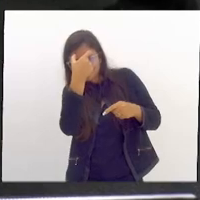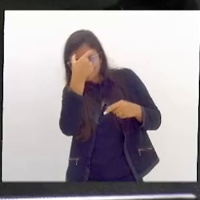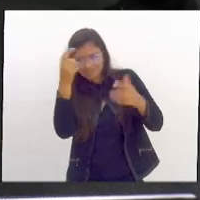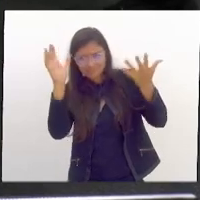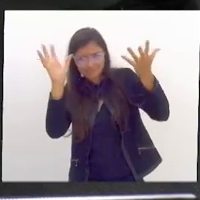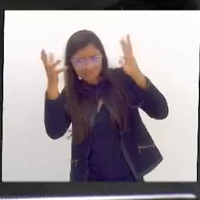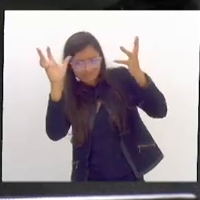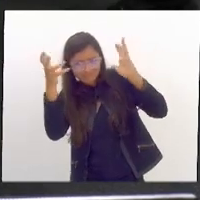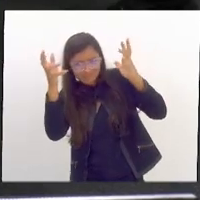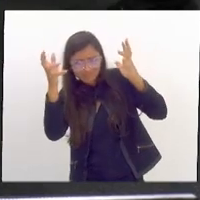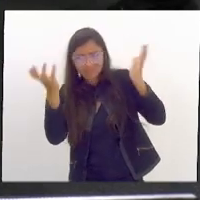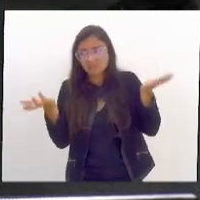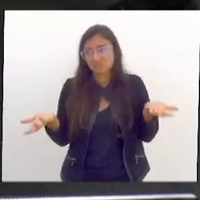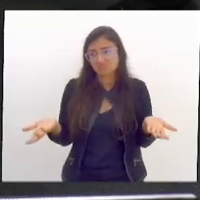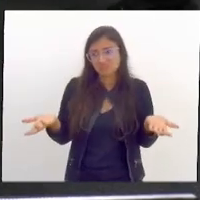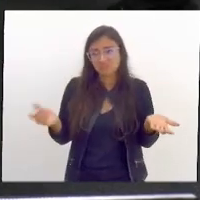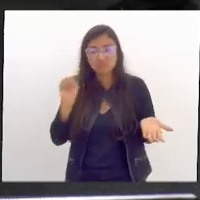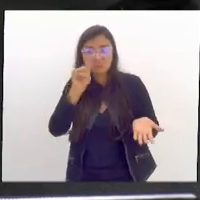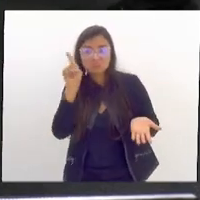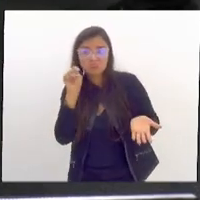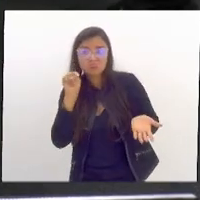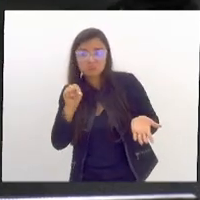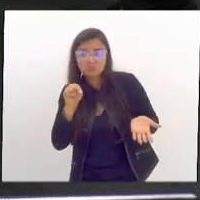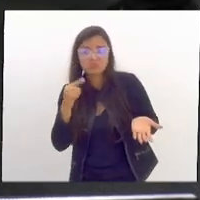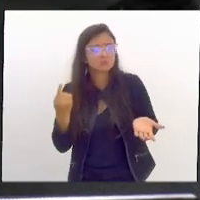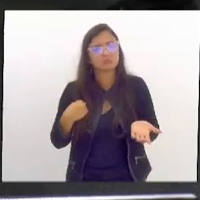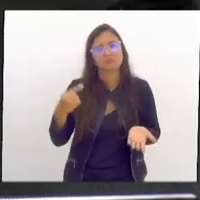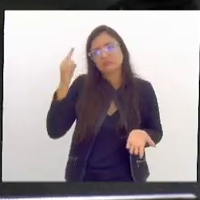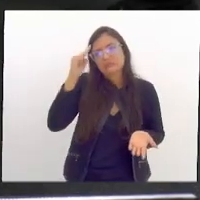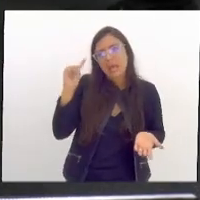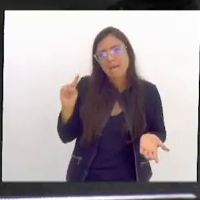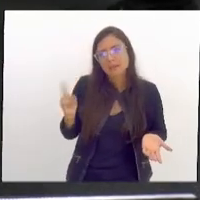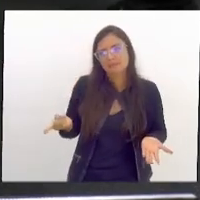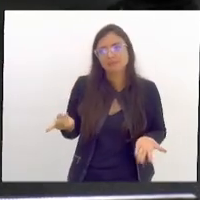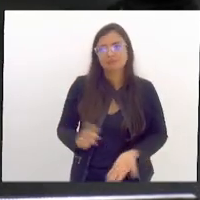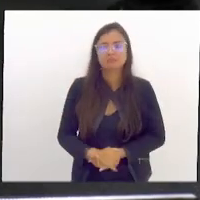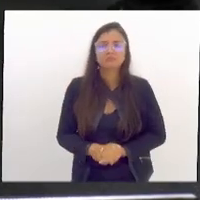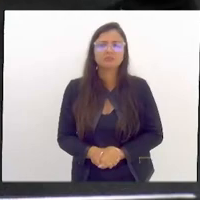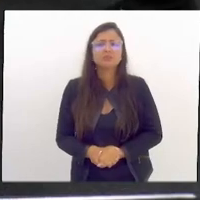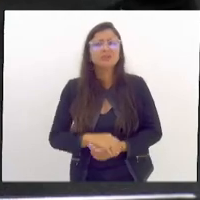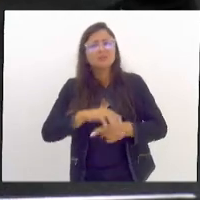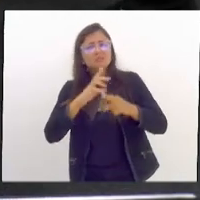transtornos mentais. Tenho muitas dúvidas. Porque